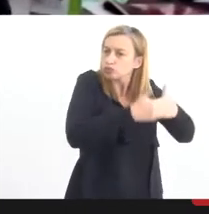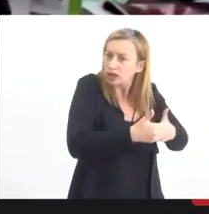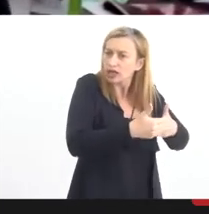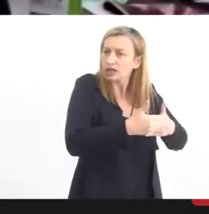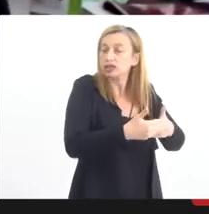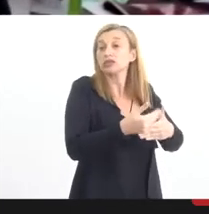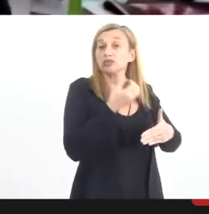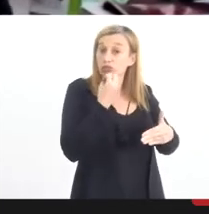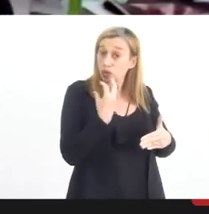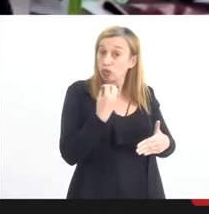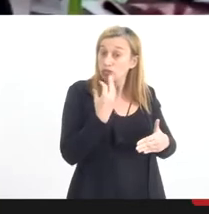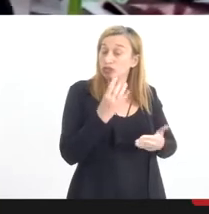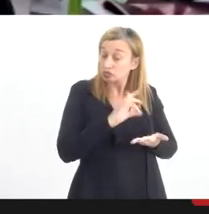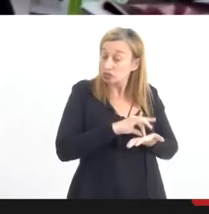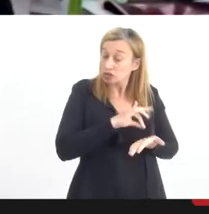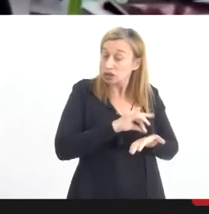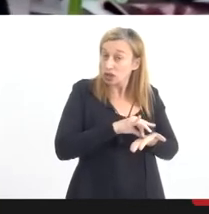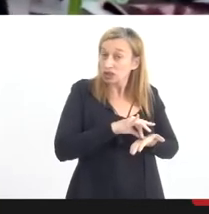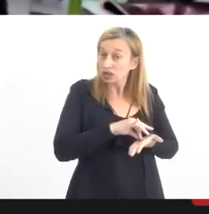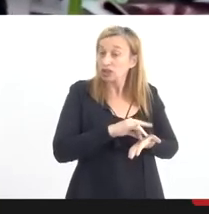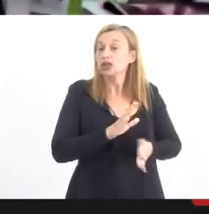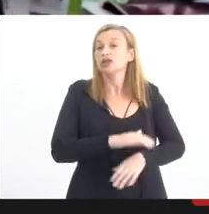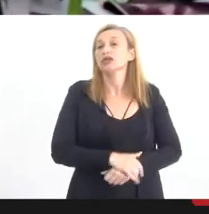realmente relevante, né, em direção